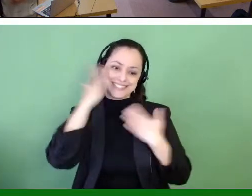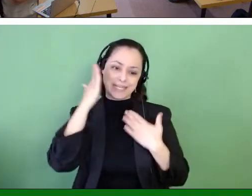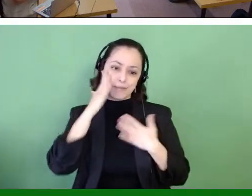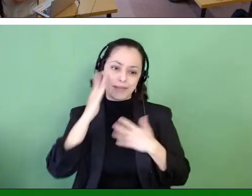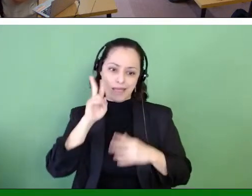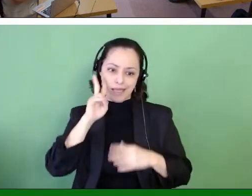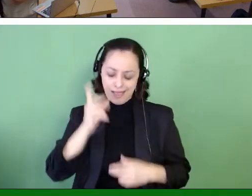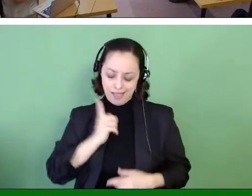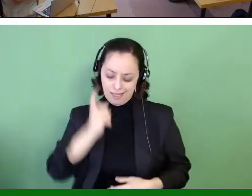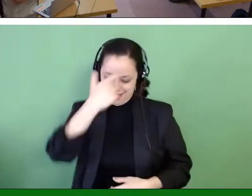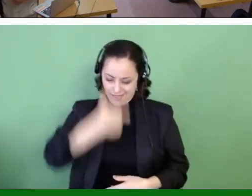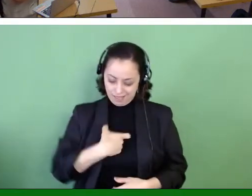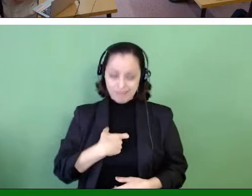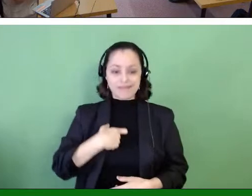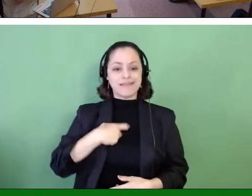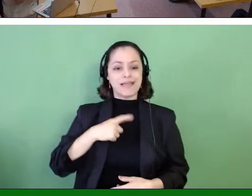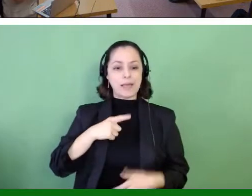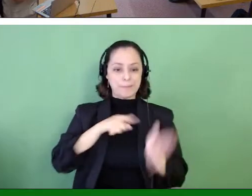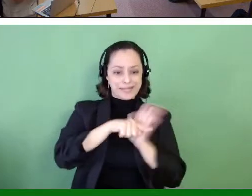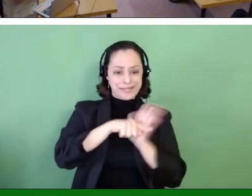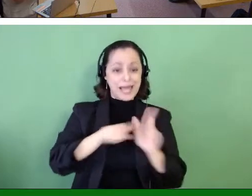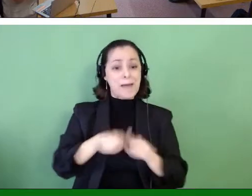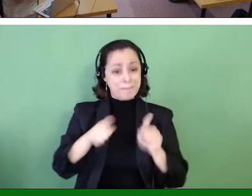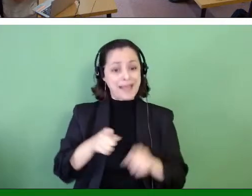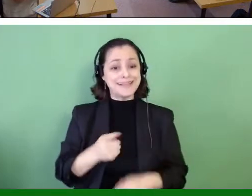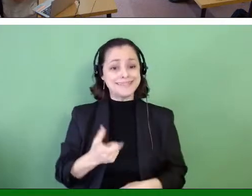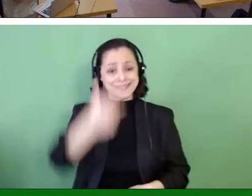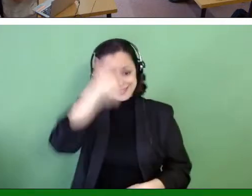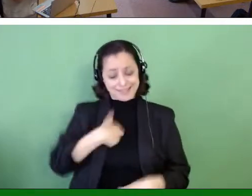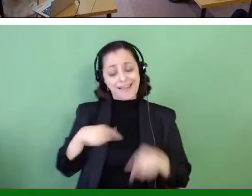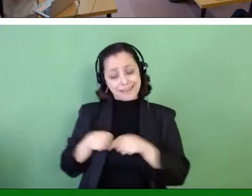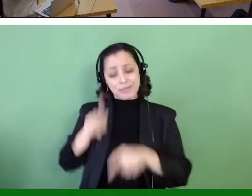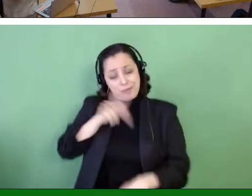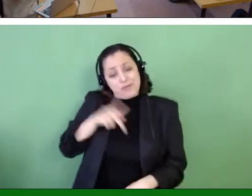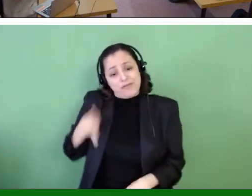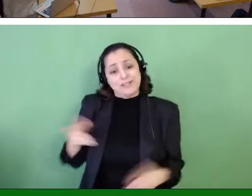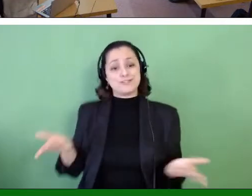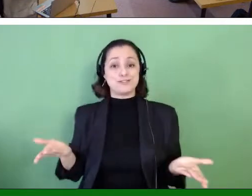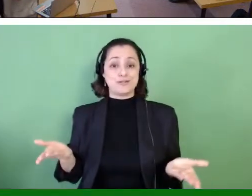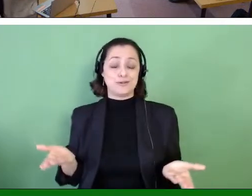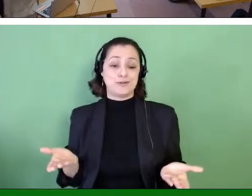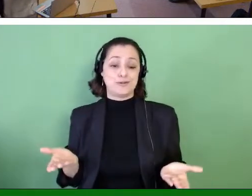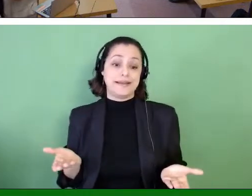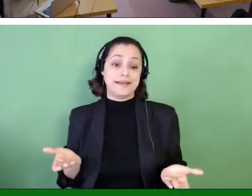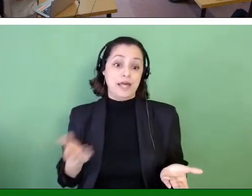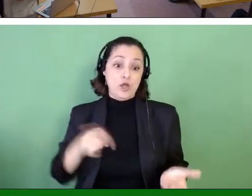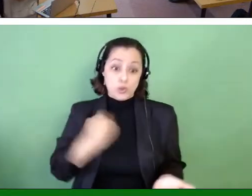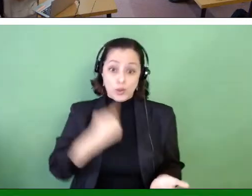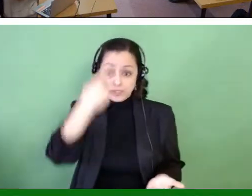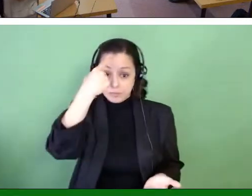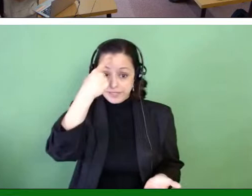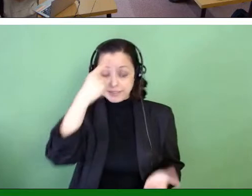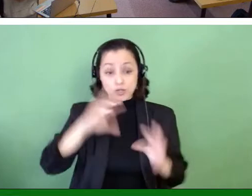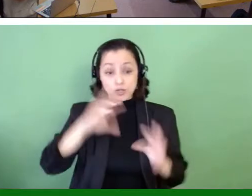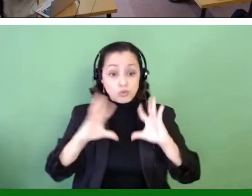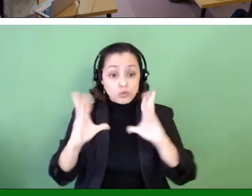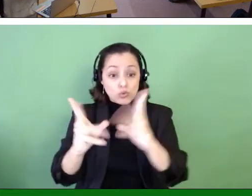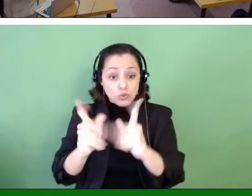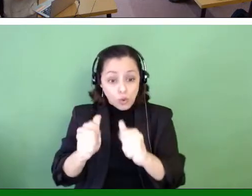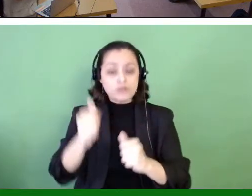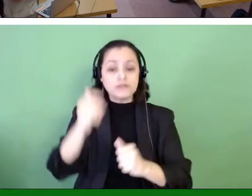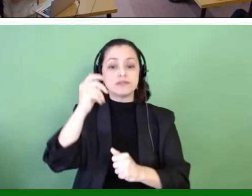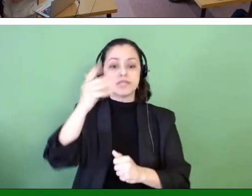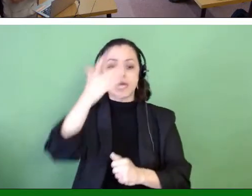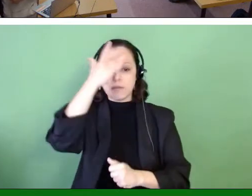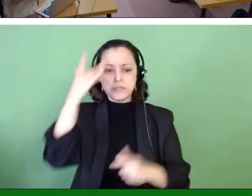pesquisadora, porque a gente imagina que a escola deveria cumprir o papel, né, com, obviamente com todas as dificuldades, mas que o